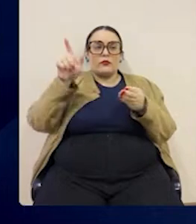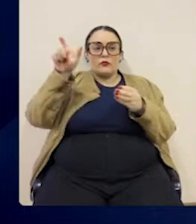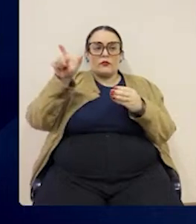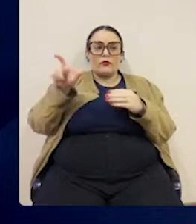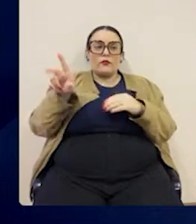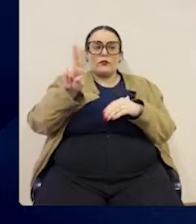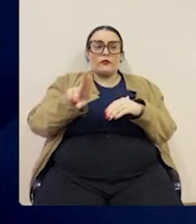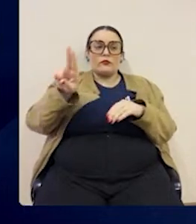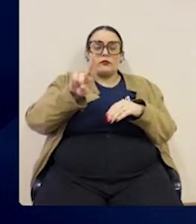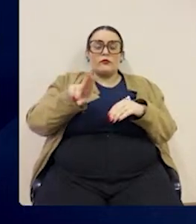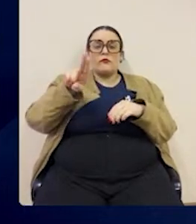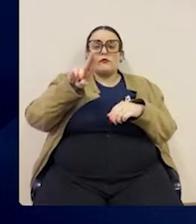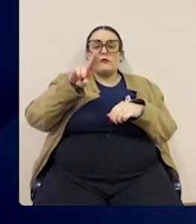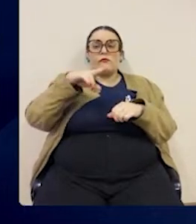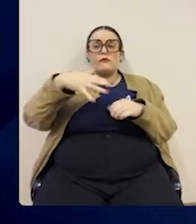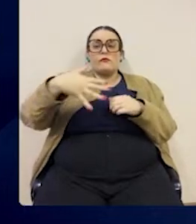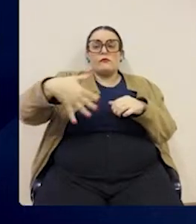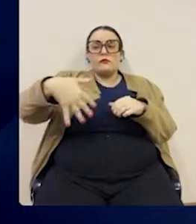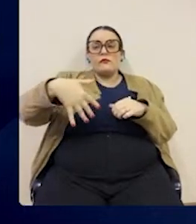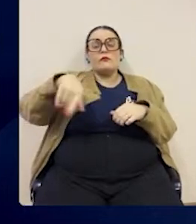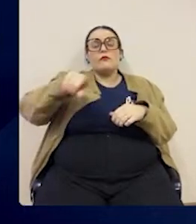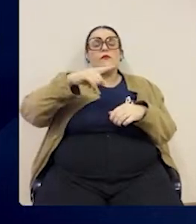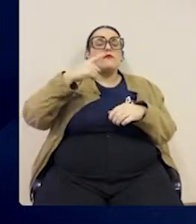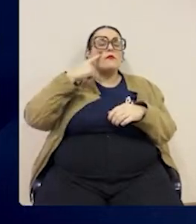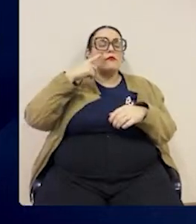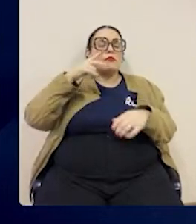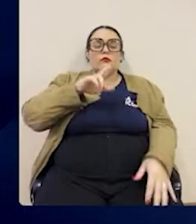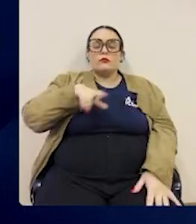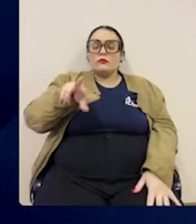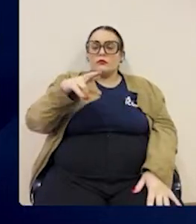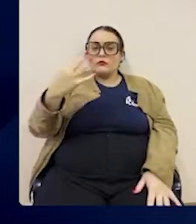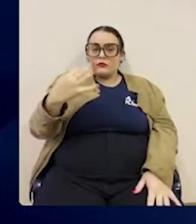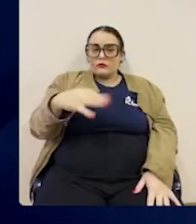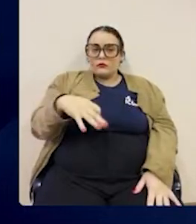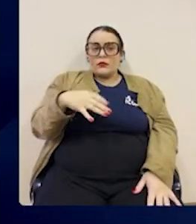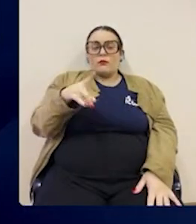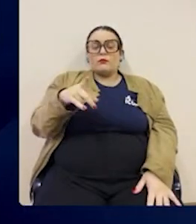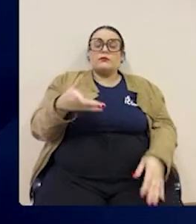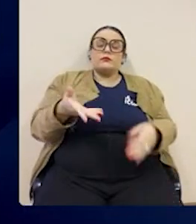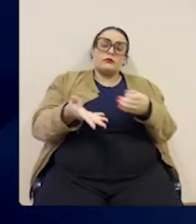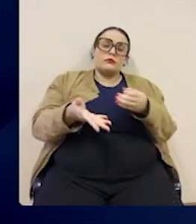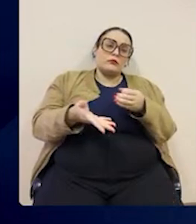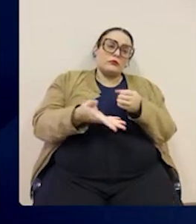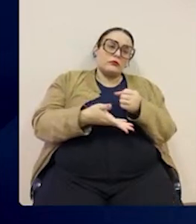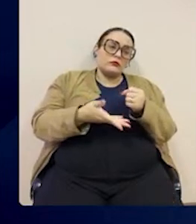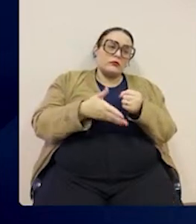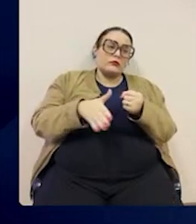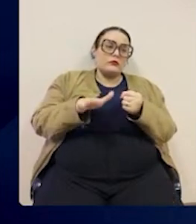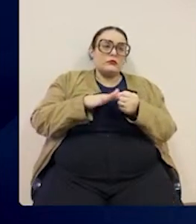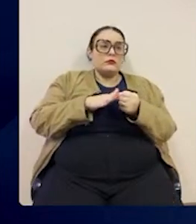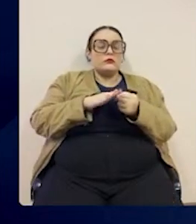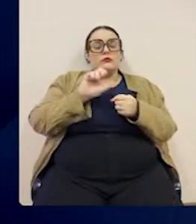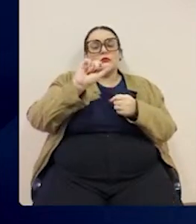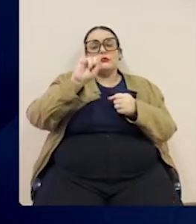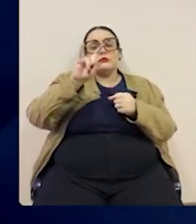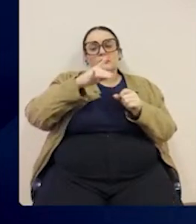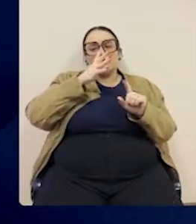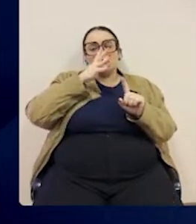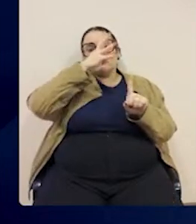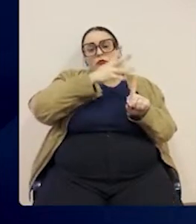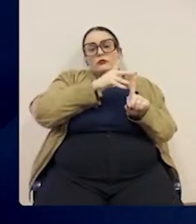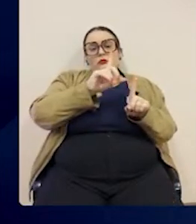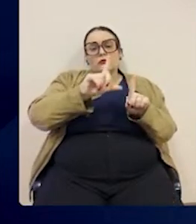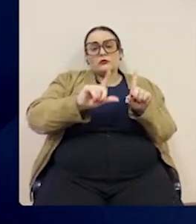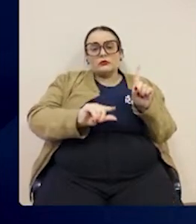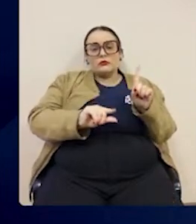de Parkinson, eles viram que não é efetiva em usuários com doença de Parkinson leve a moderada. Então, uma intervenção de baixa dose